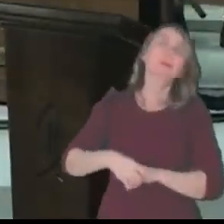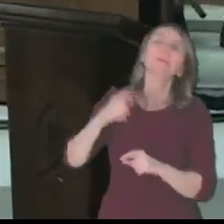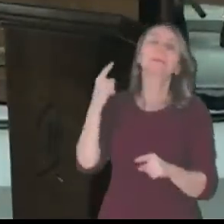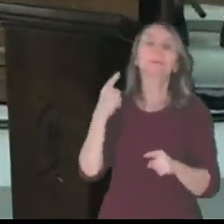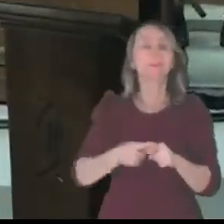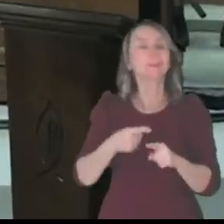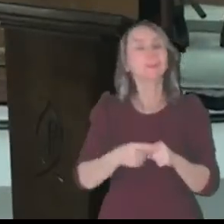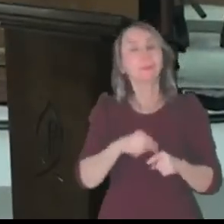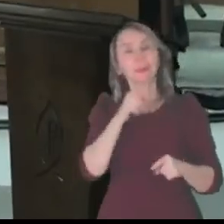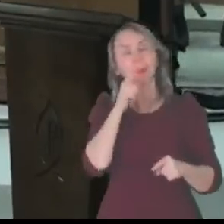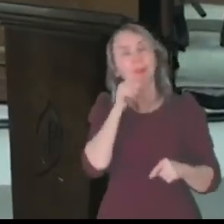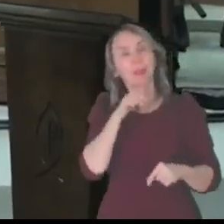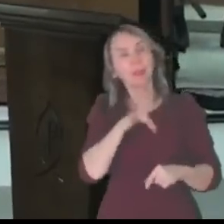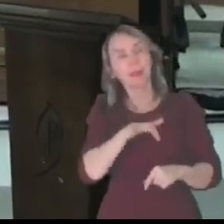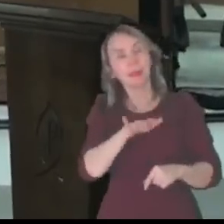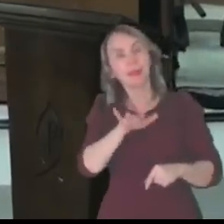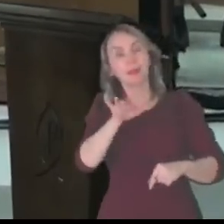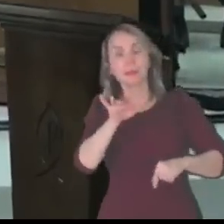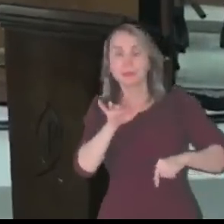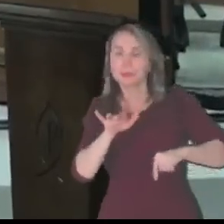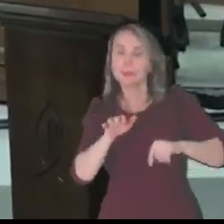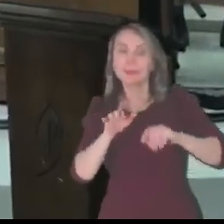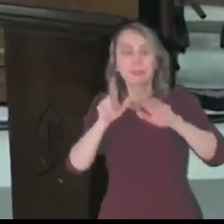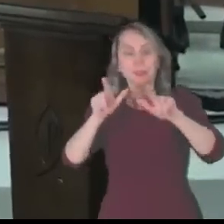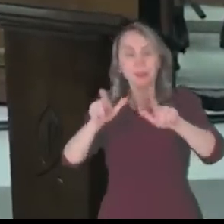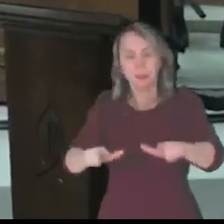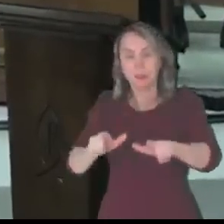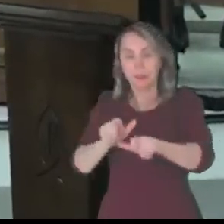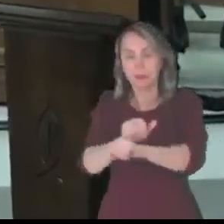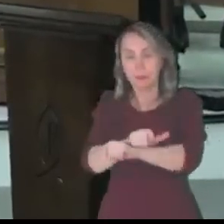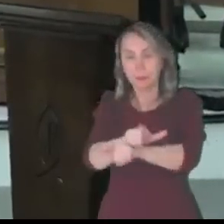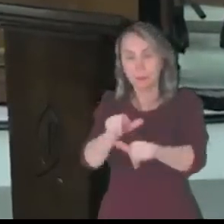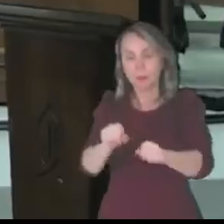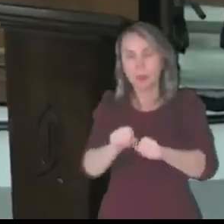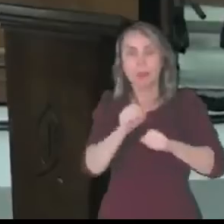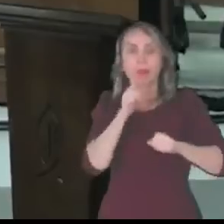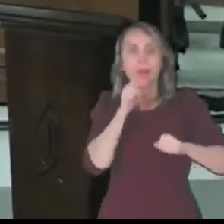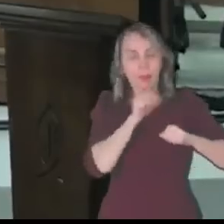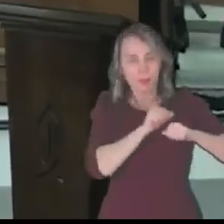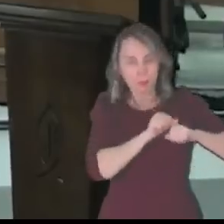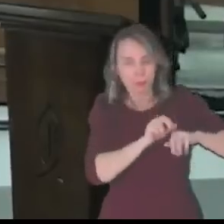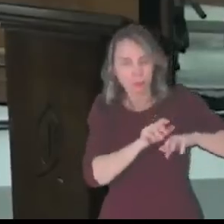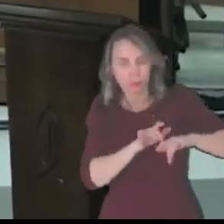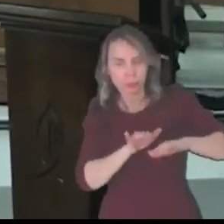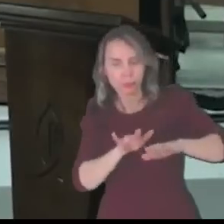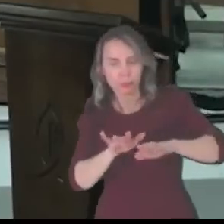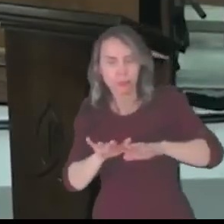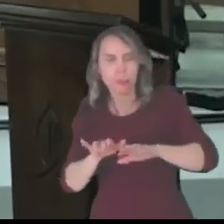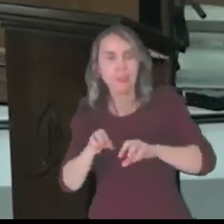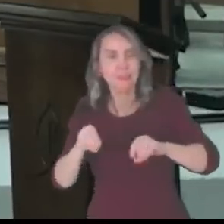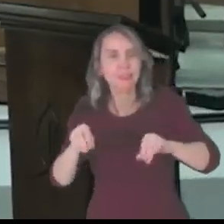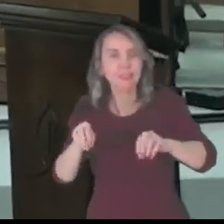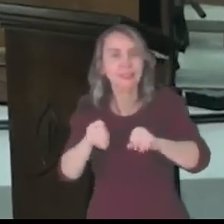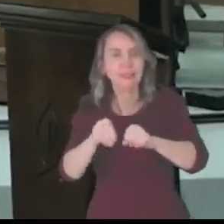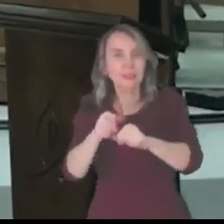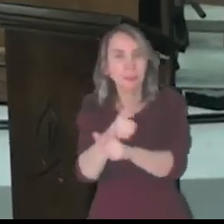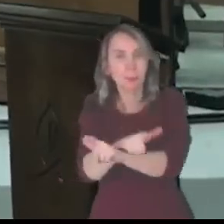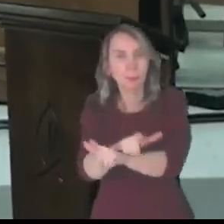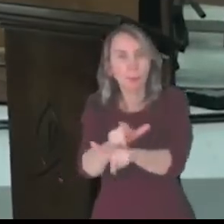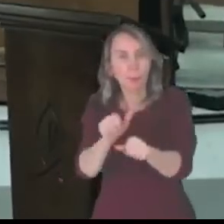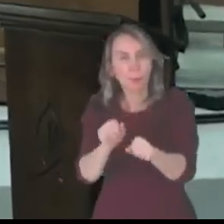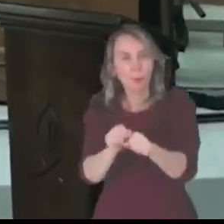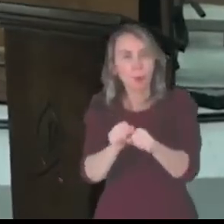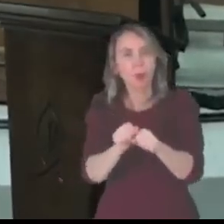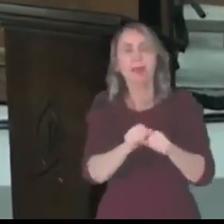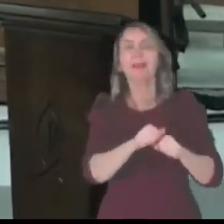no deserto e Ribeiros no ermo e a terra seca se transformará em